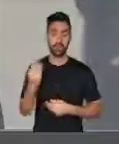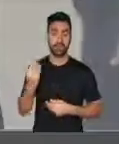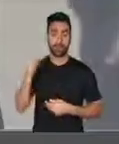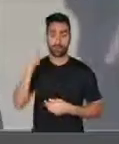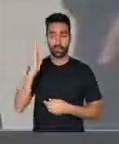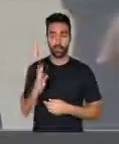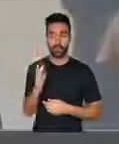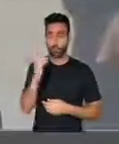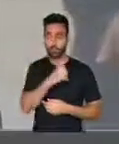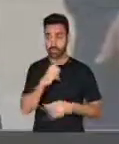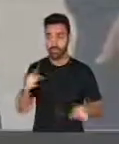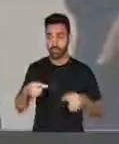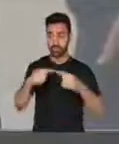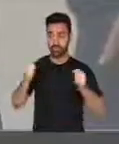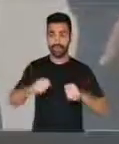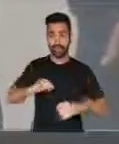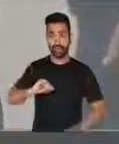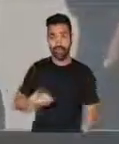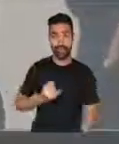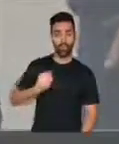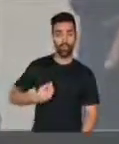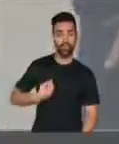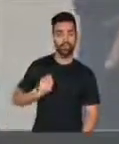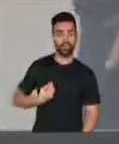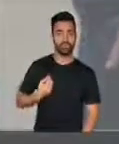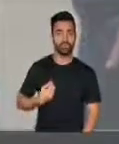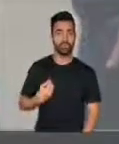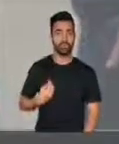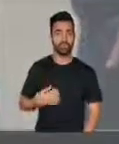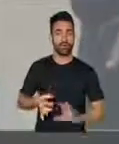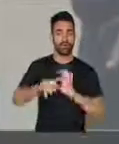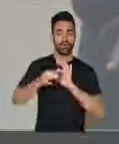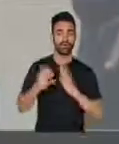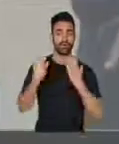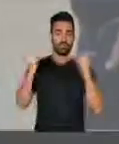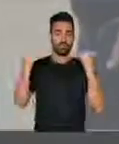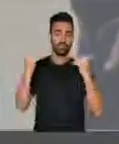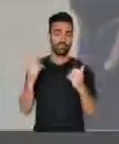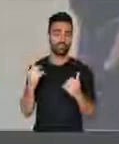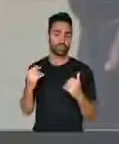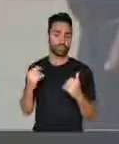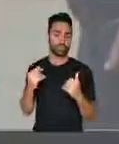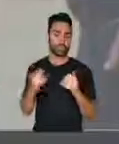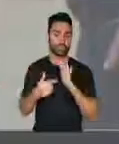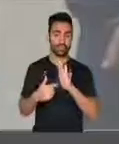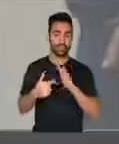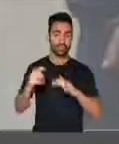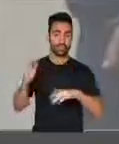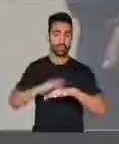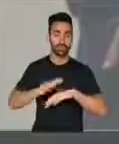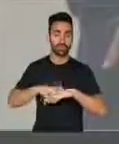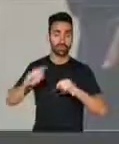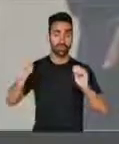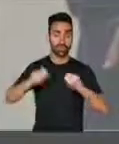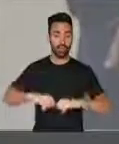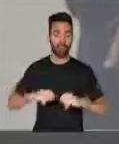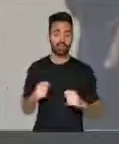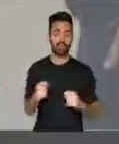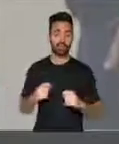uma oportunidade t na área internacional reconhecimento de competência e